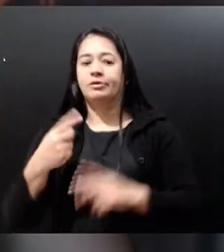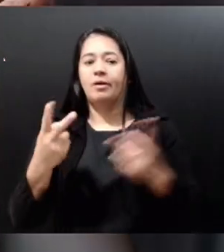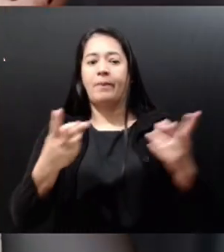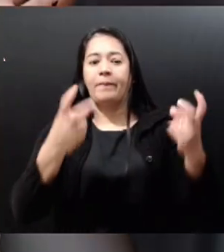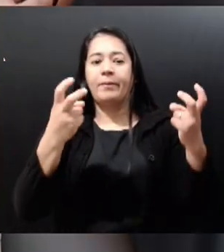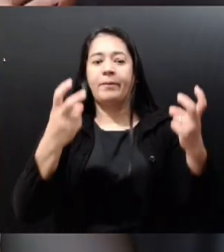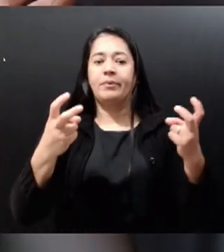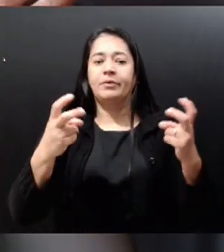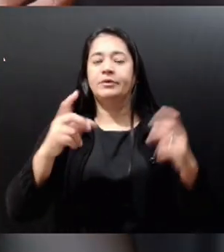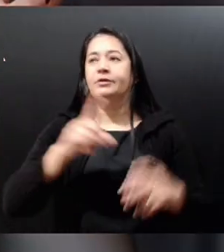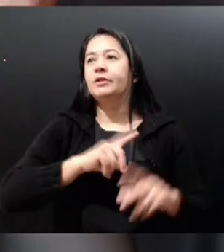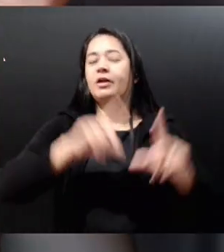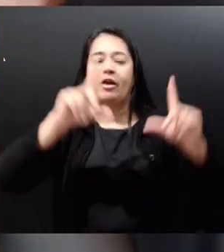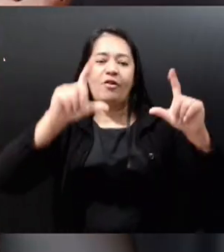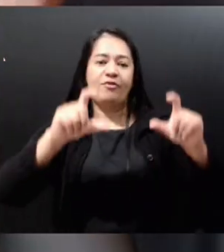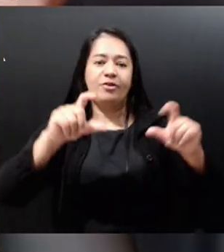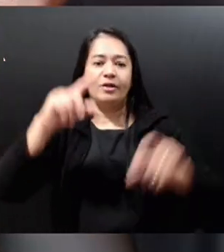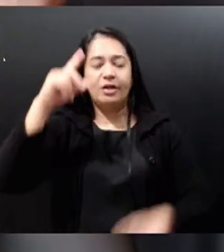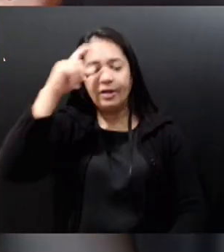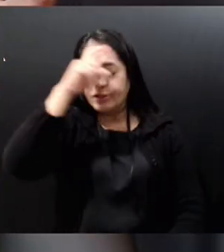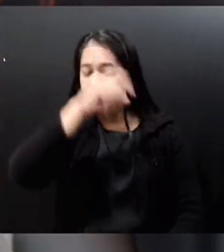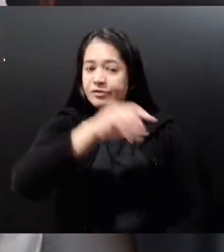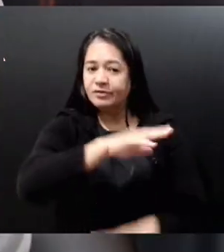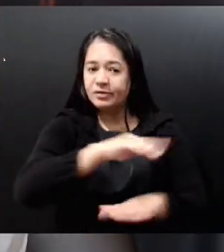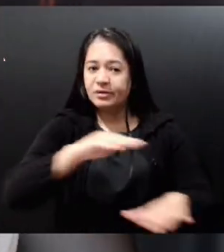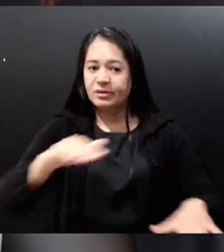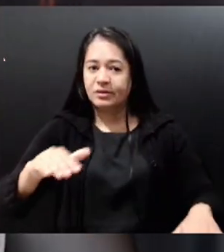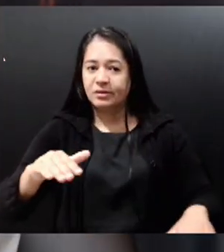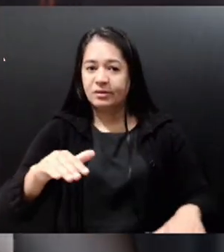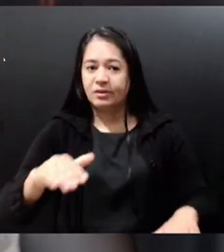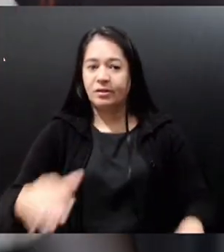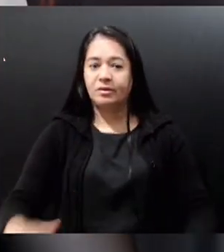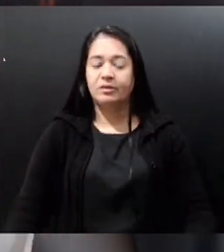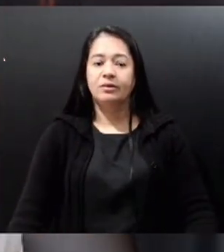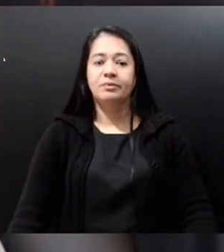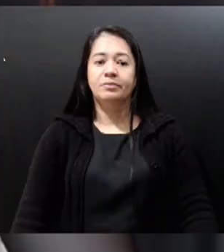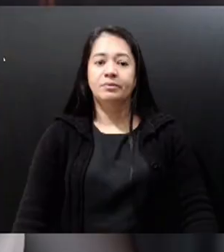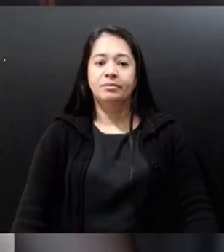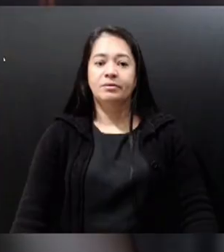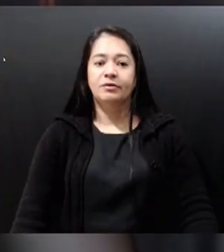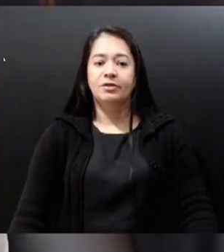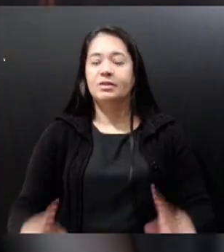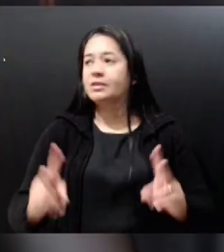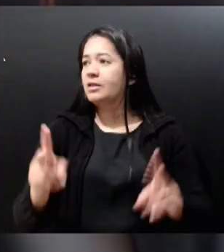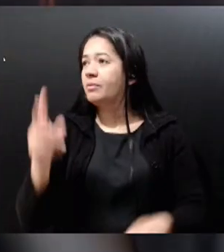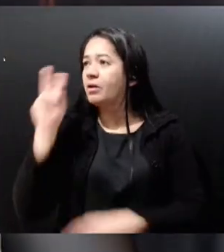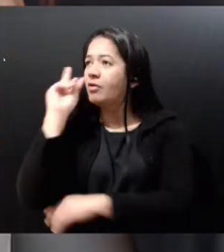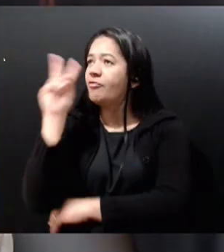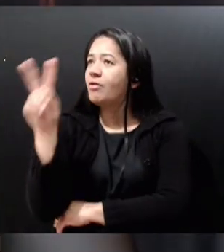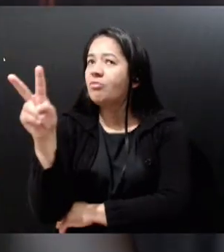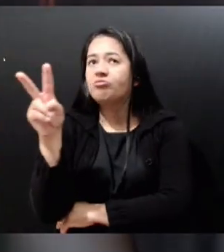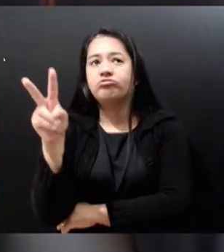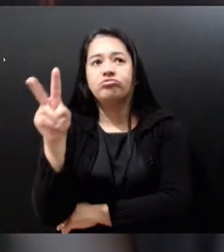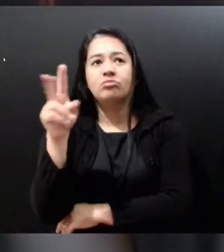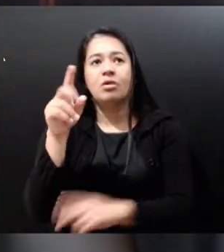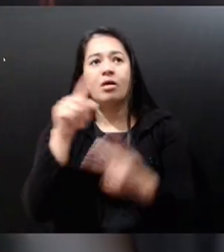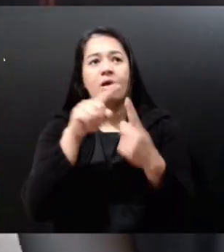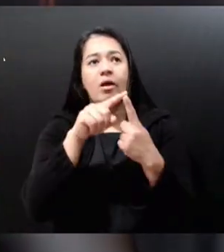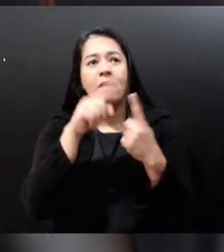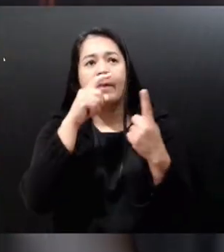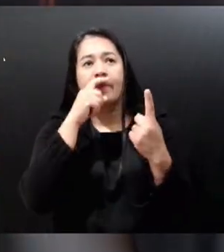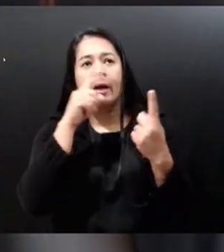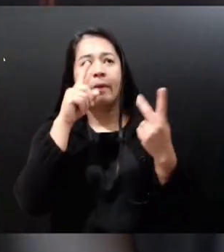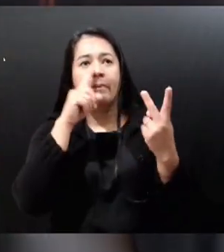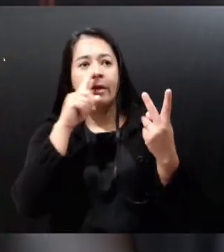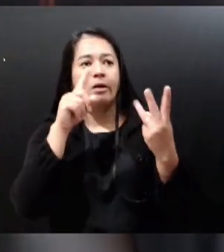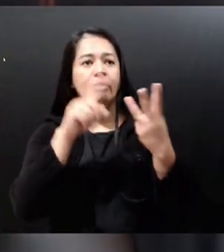muito difícil para as crianças dessas famílias não tradicionais. Você está sempre vendo o pai, a mãe, o filho, dois filhos e o cachorro. Né? A gente